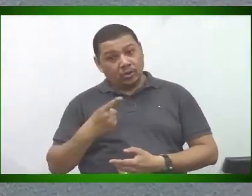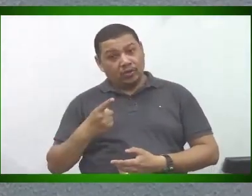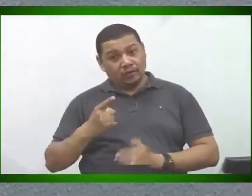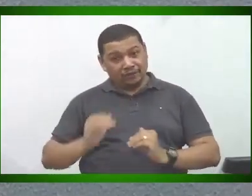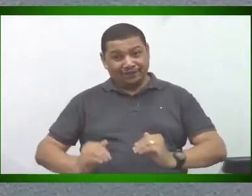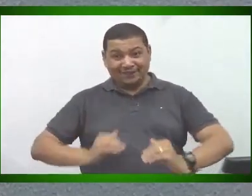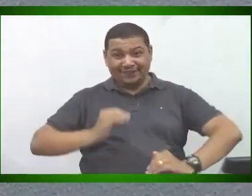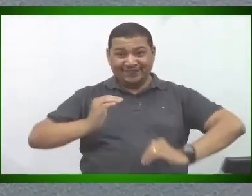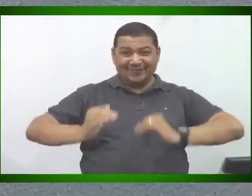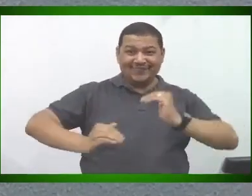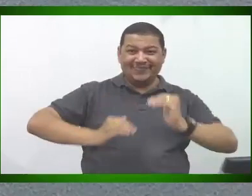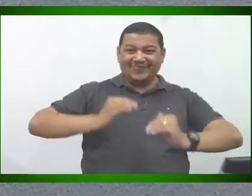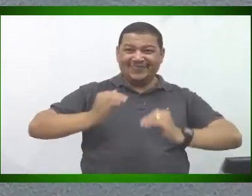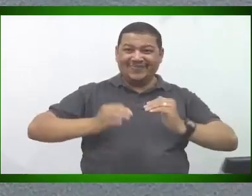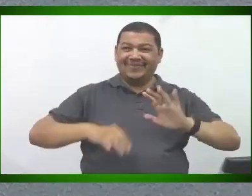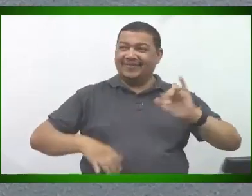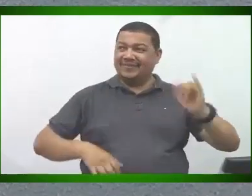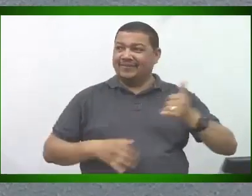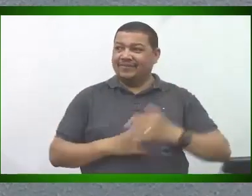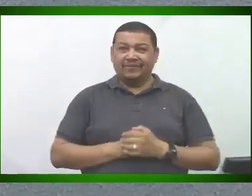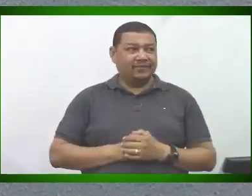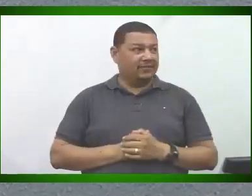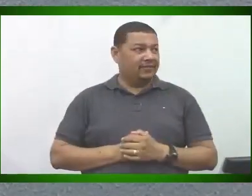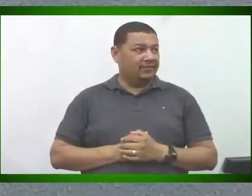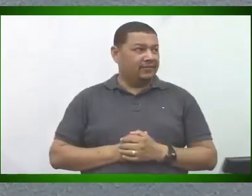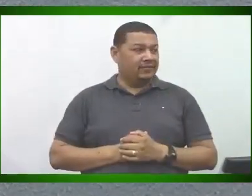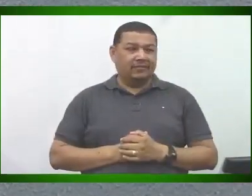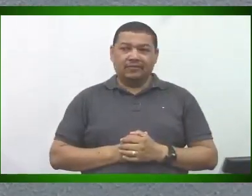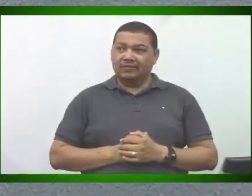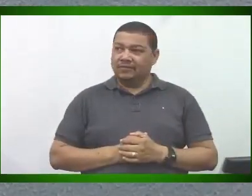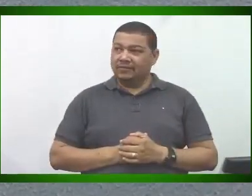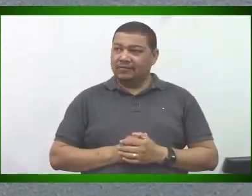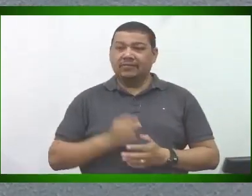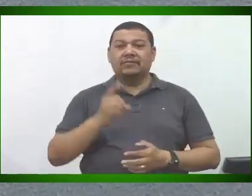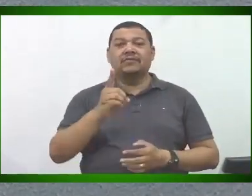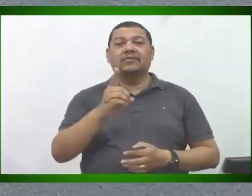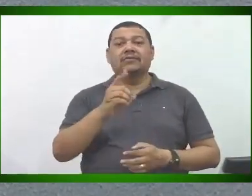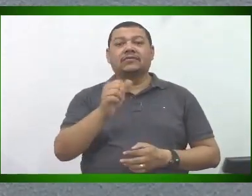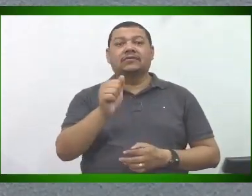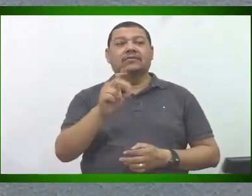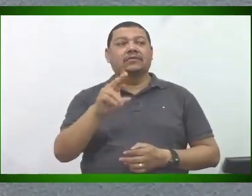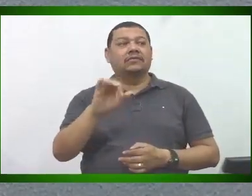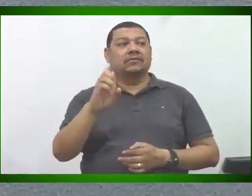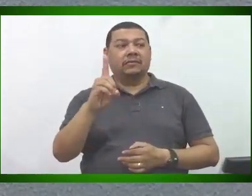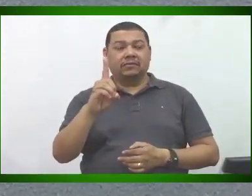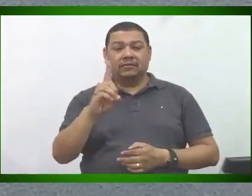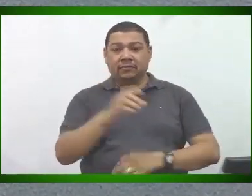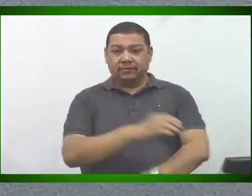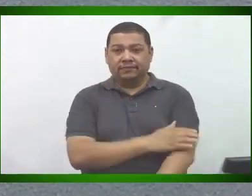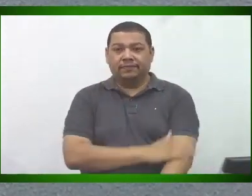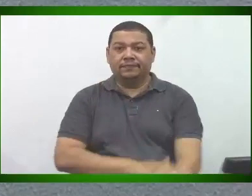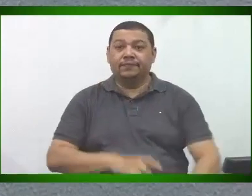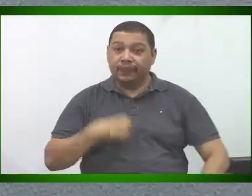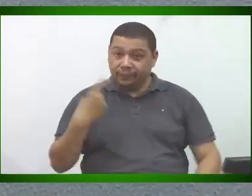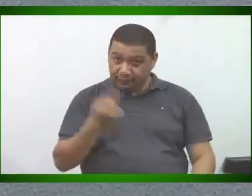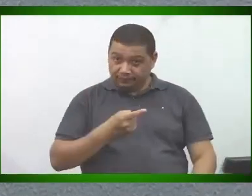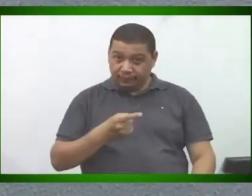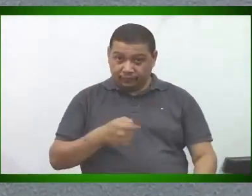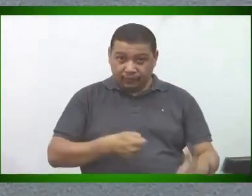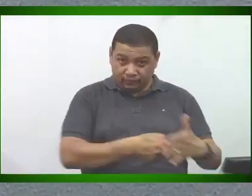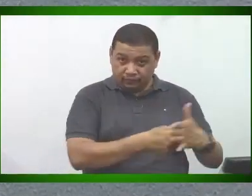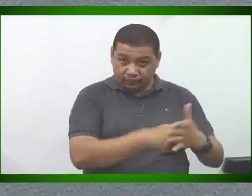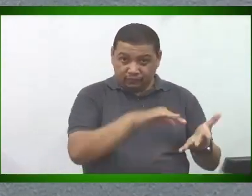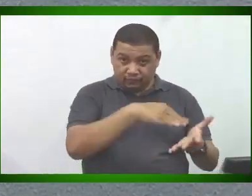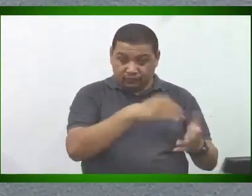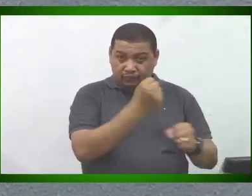muito. Aproveitar, David, que você está aqui presente, nós cobramos ali do secretário